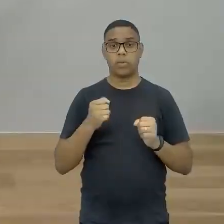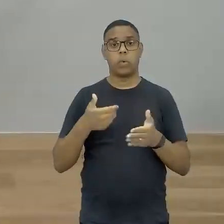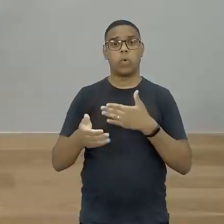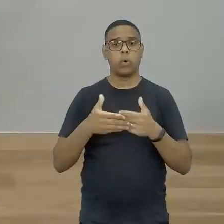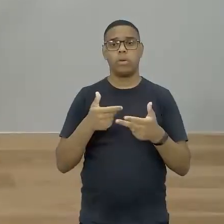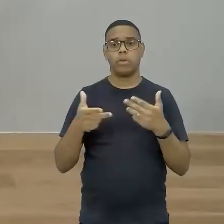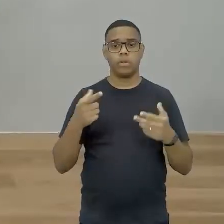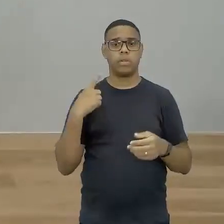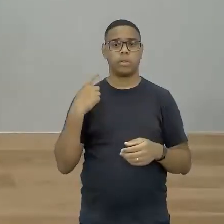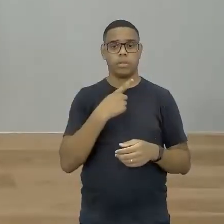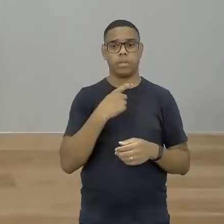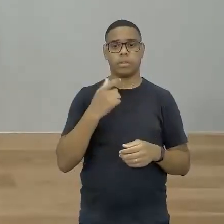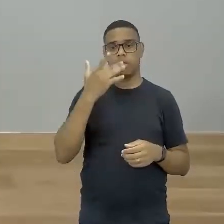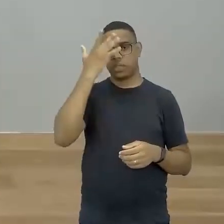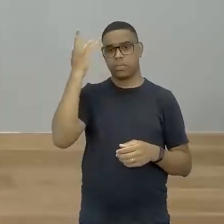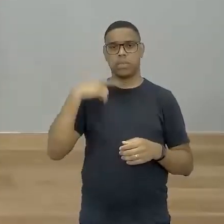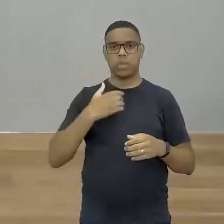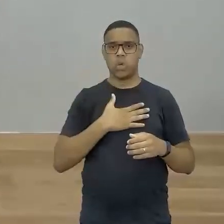qualquer coisa, porque é sempre alguém fazendo...